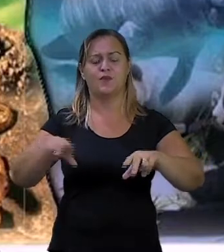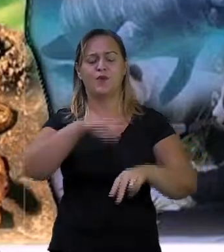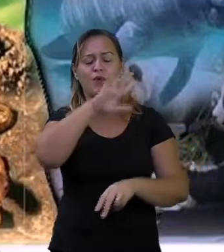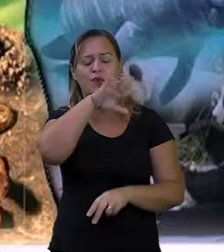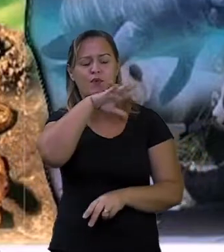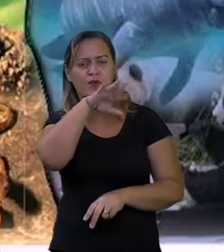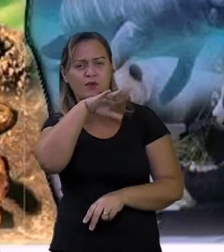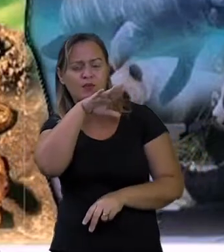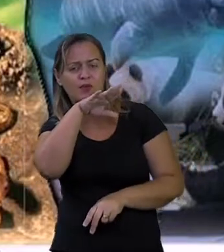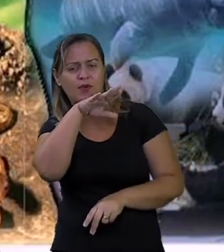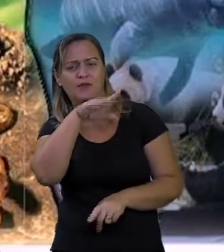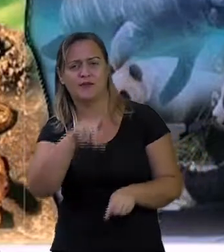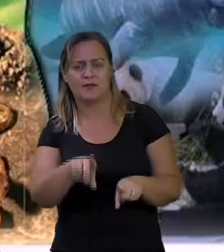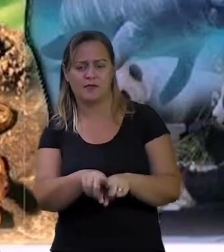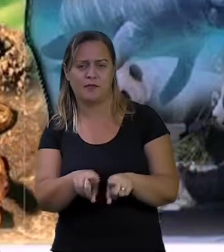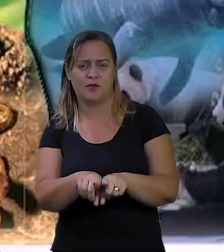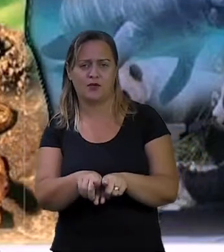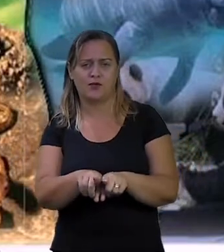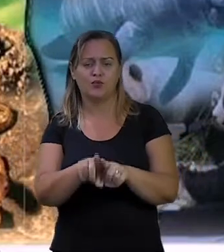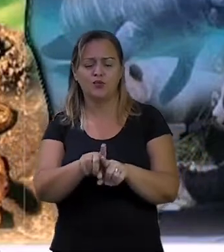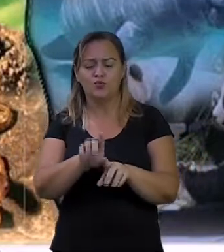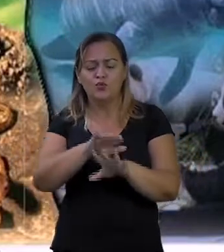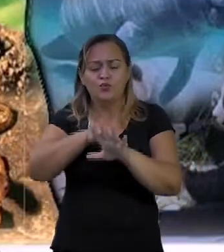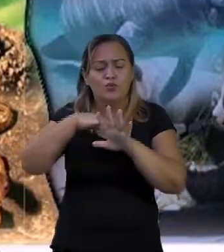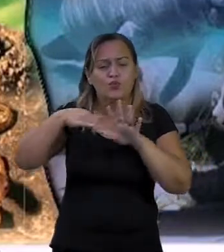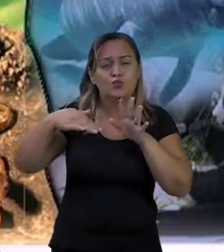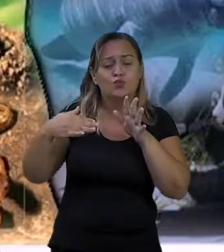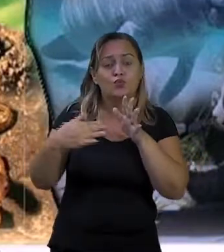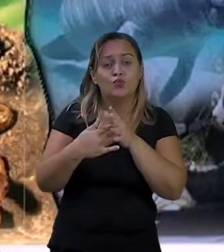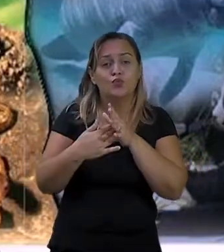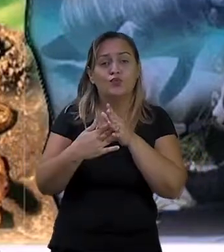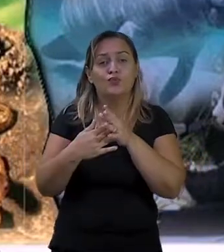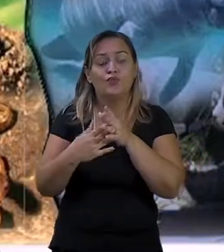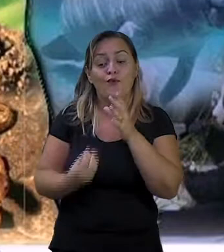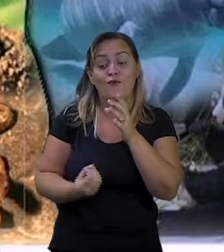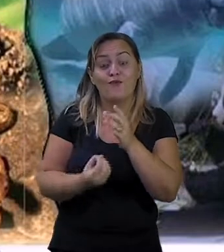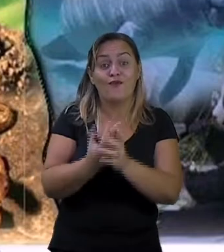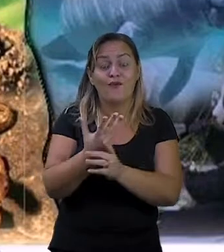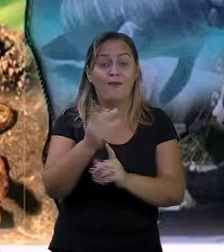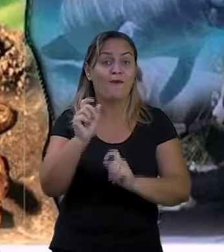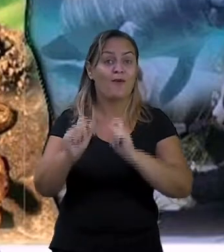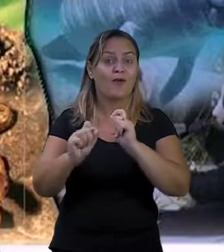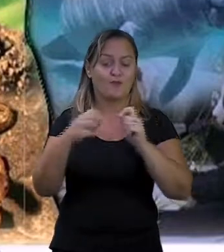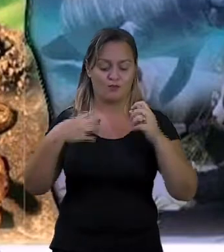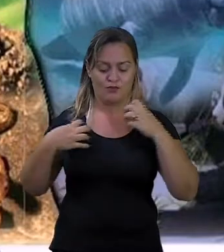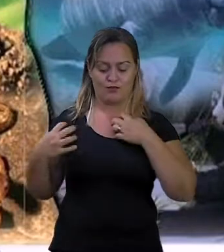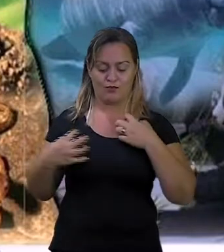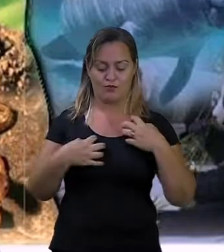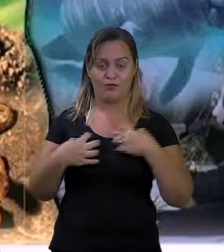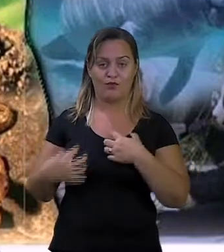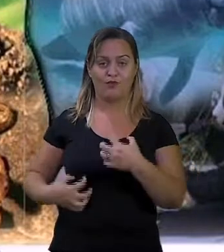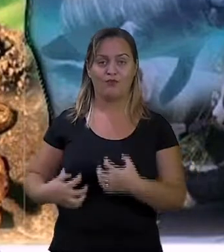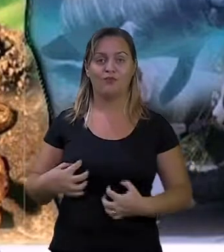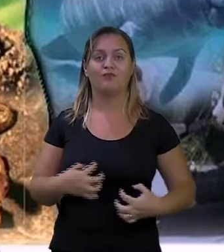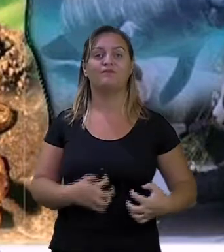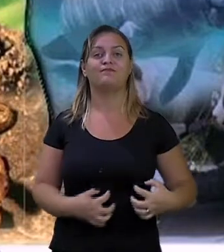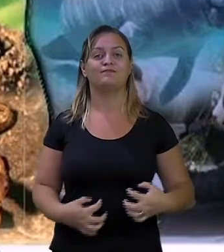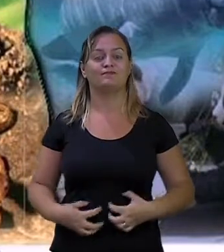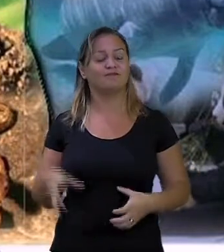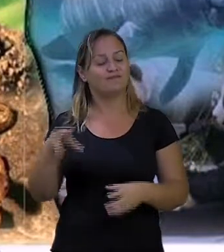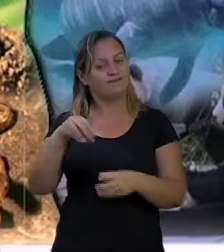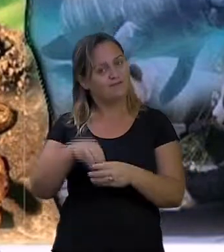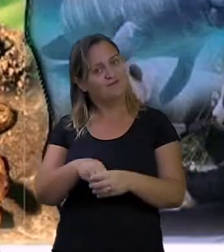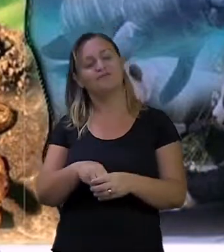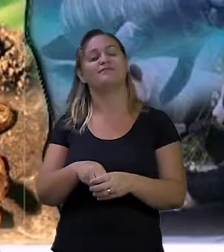nervoso. E tudo isso vão formar os órgãos. E aí? Lembra que nós falamos